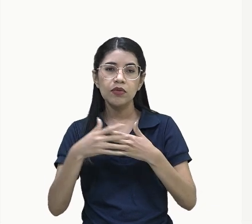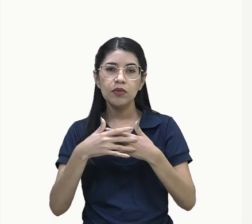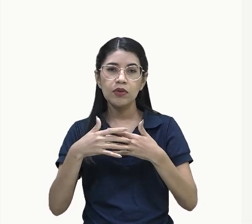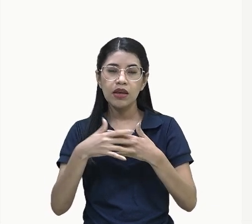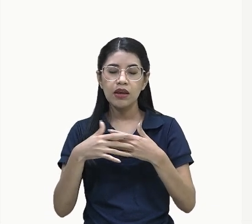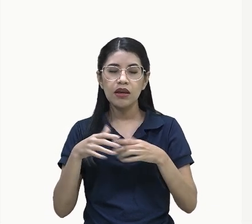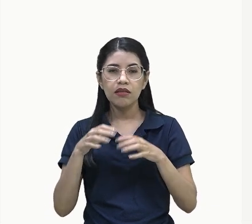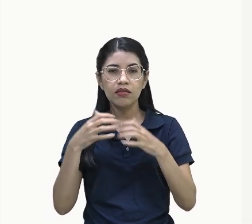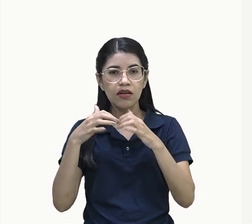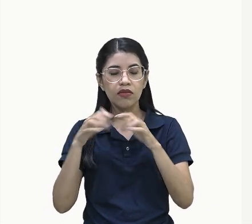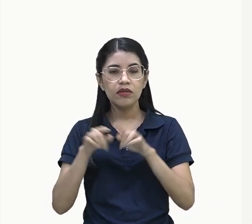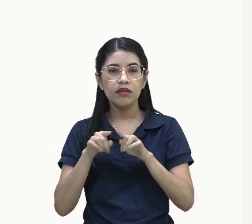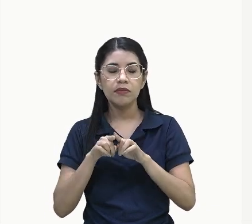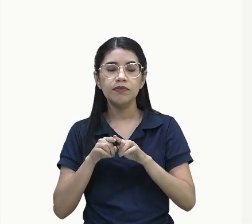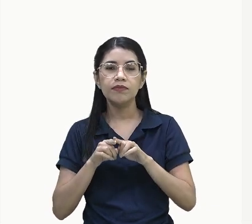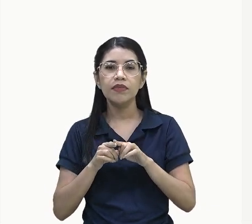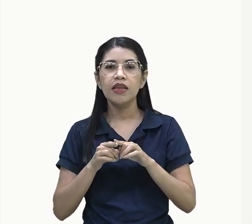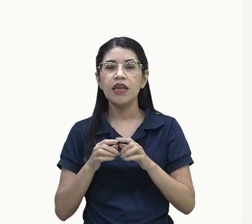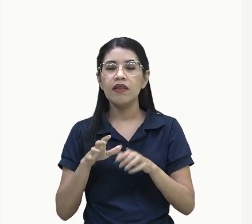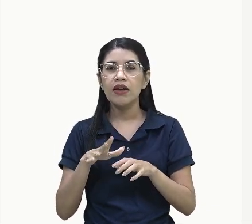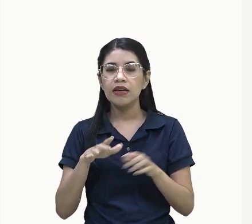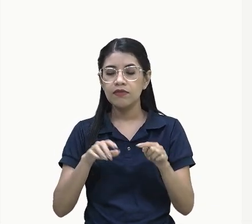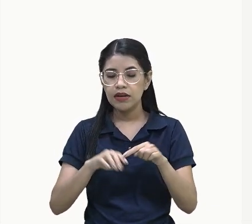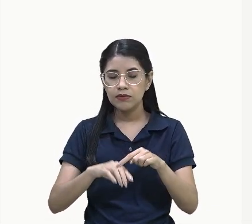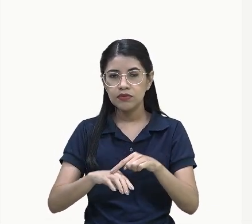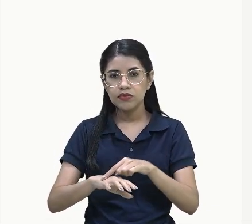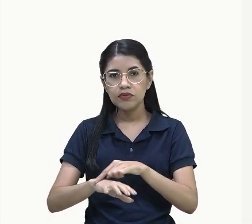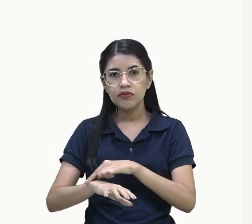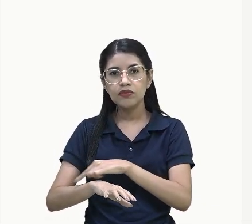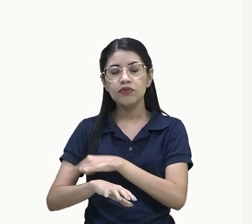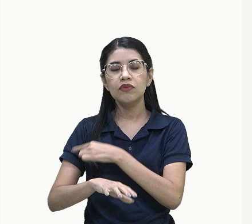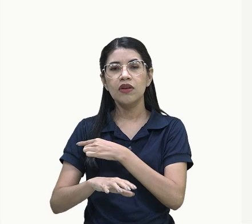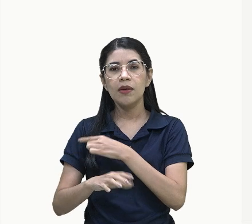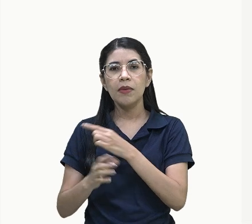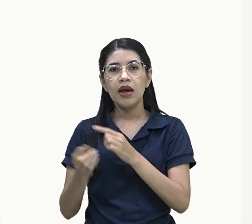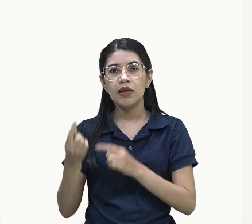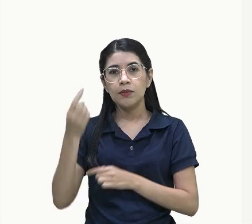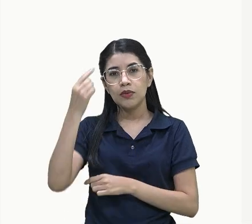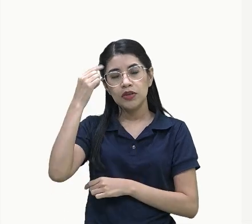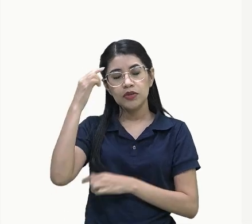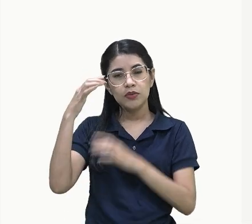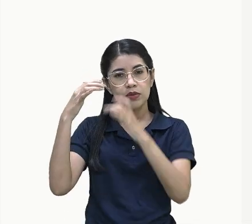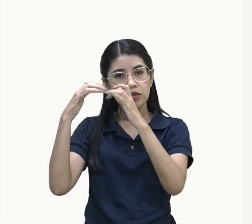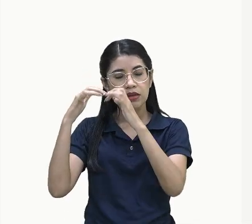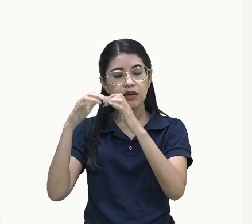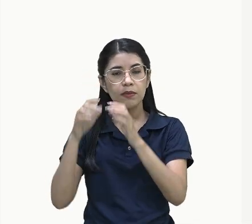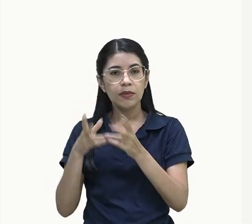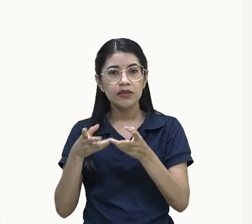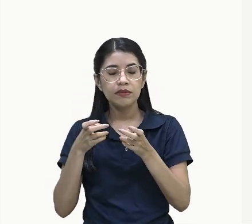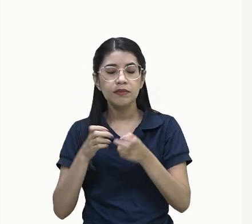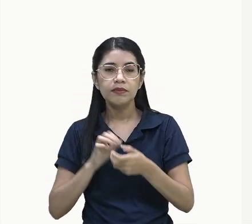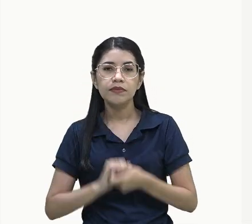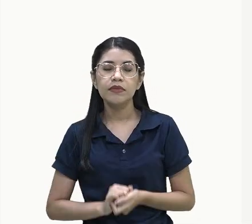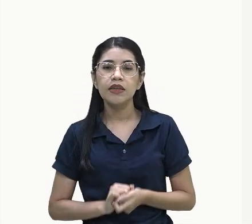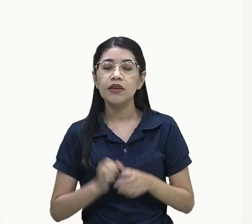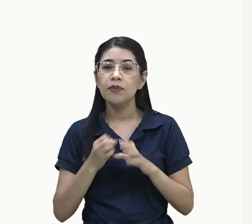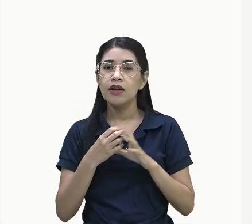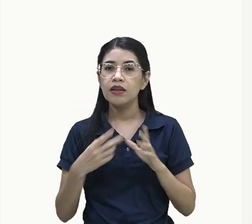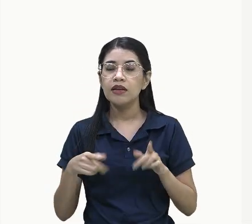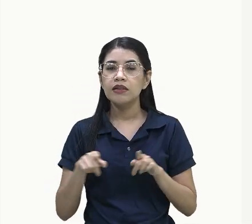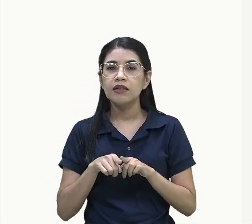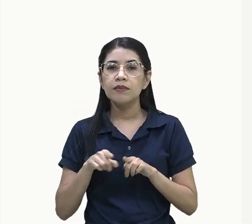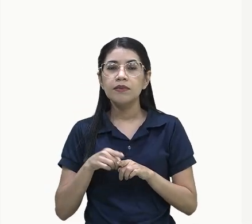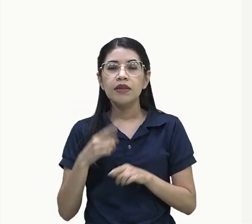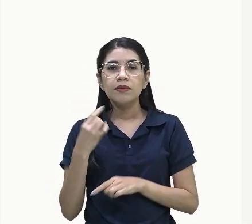vai transmitir essa sensação externa até o cérebro. Gente, uma característica interessante quando eu falo